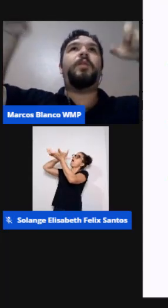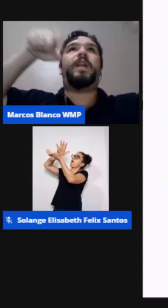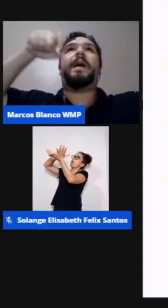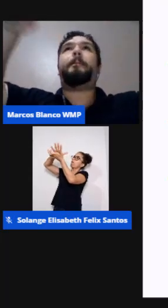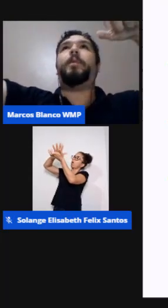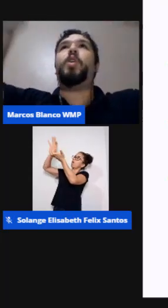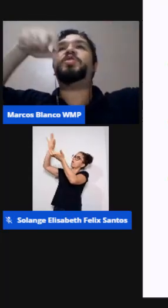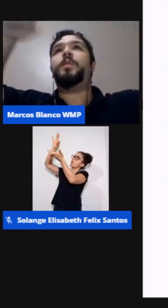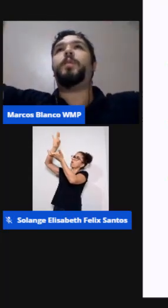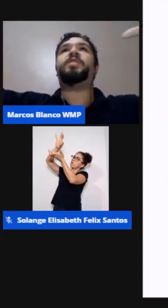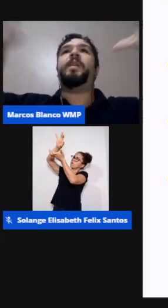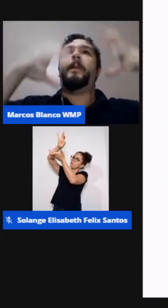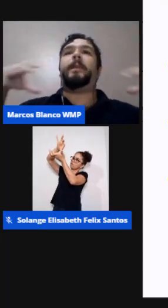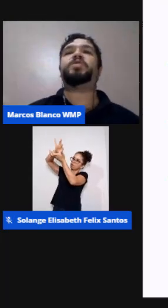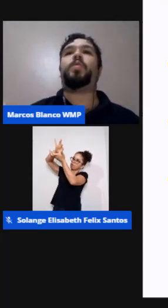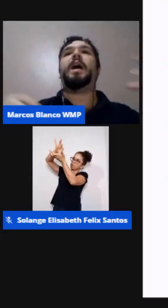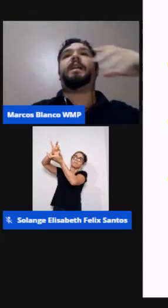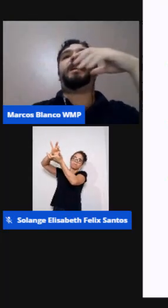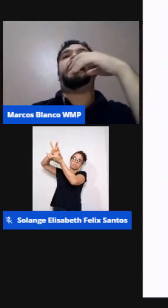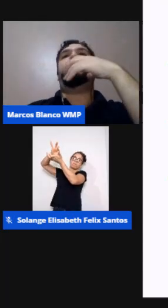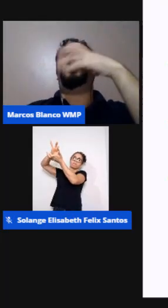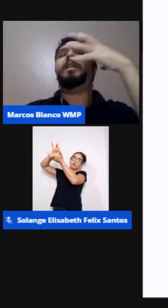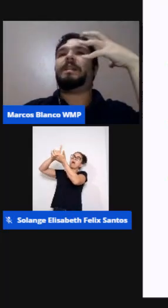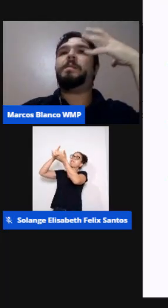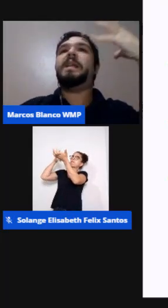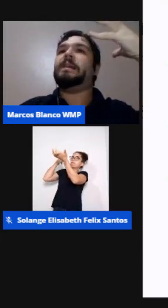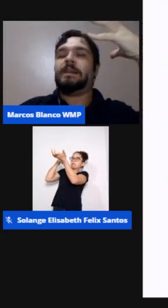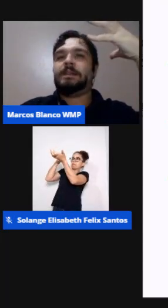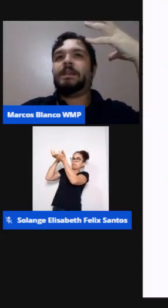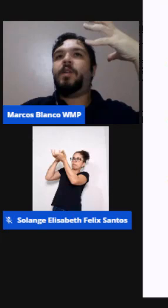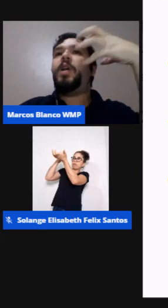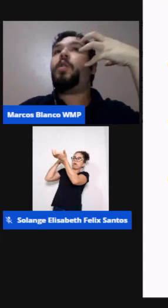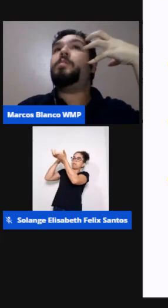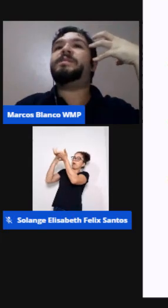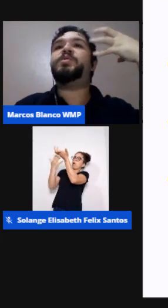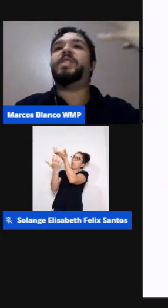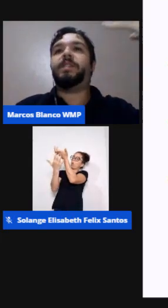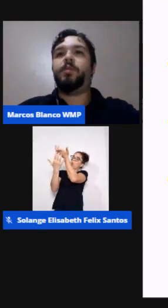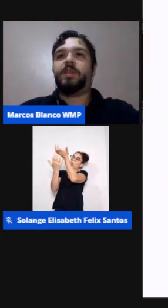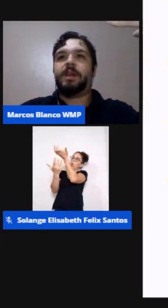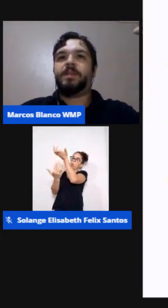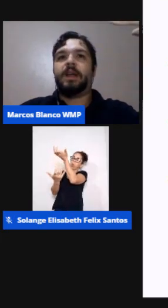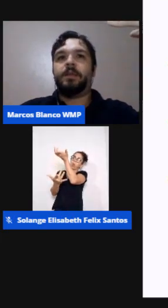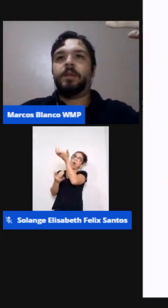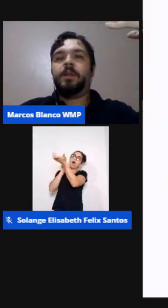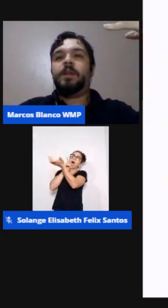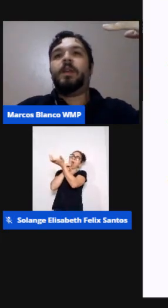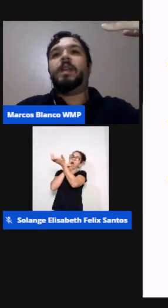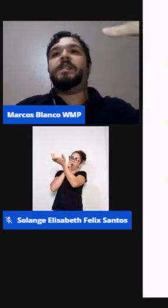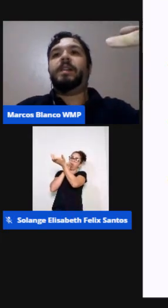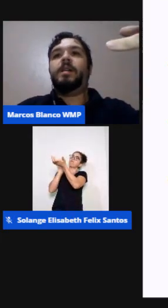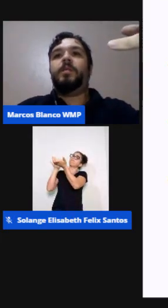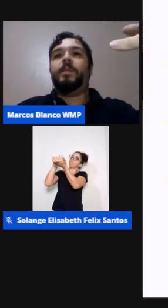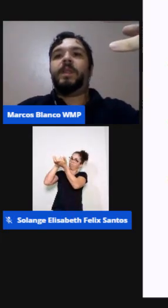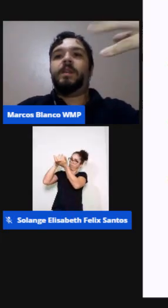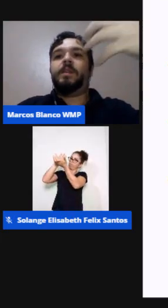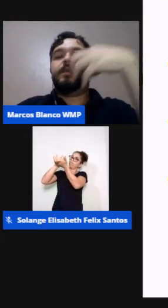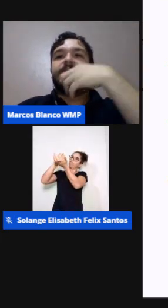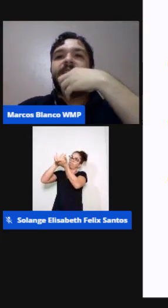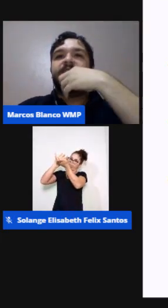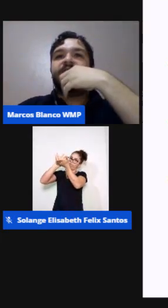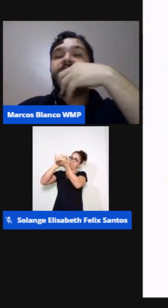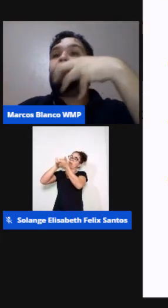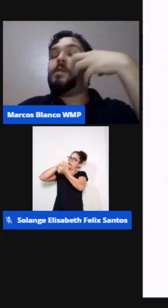furadeira, furar poste por poste para escoar aquela água. Olha a trabalheira. Olha como esse mosquito é muito adaptado.